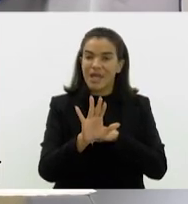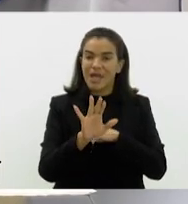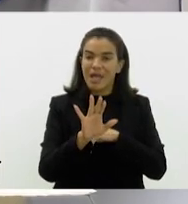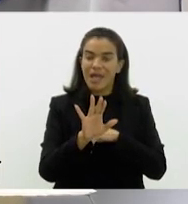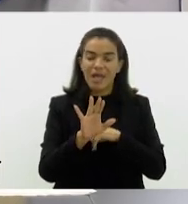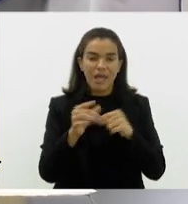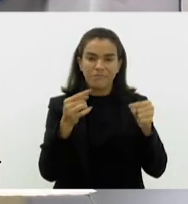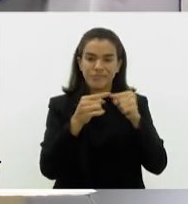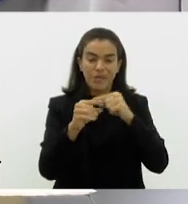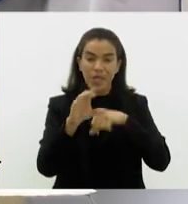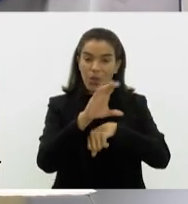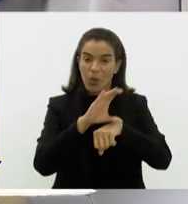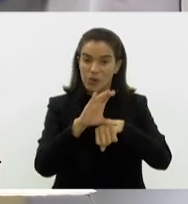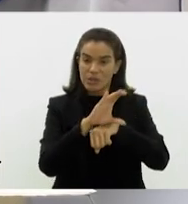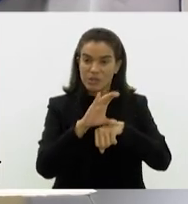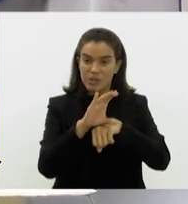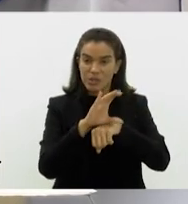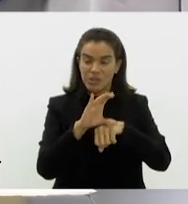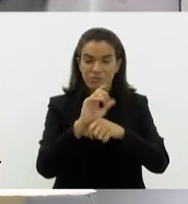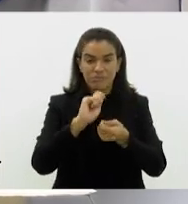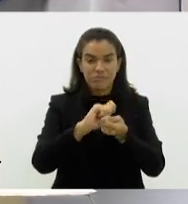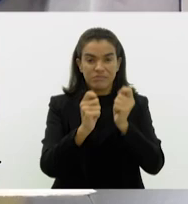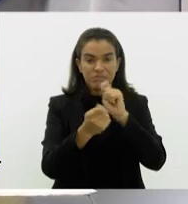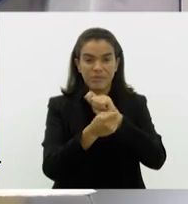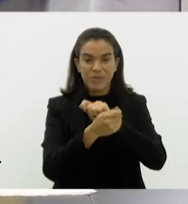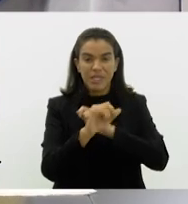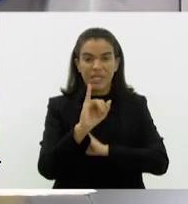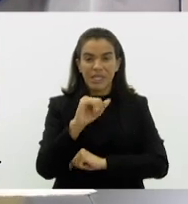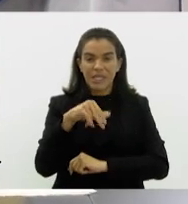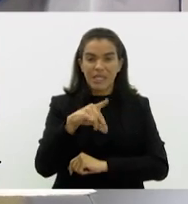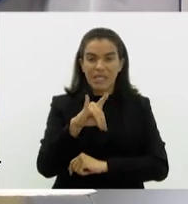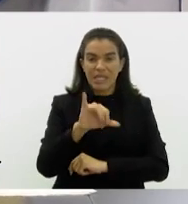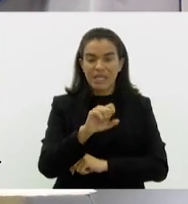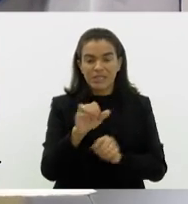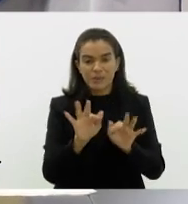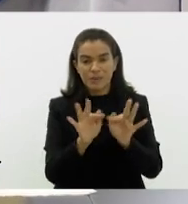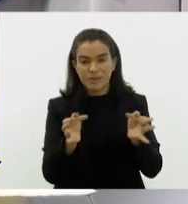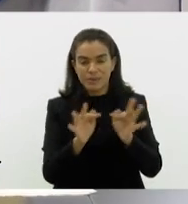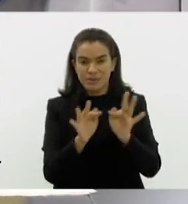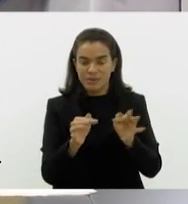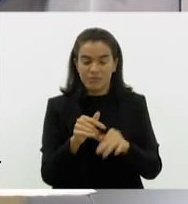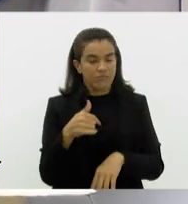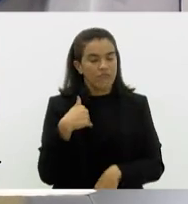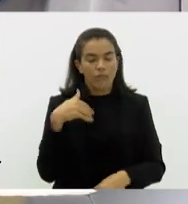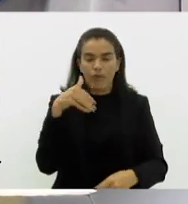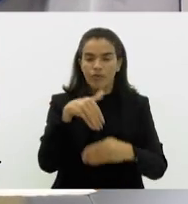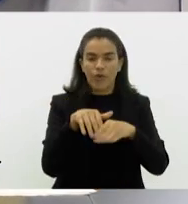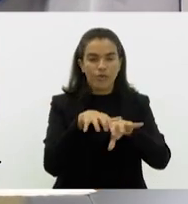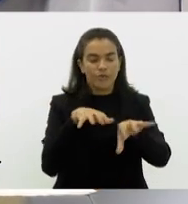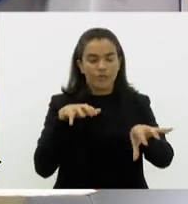pela inconstitucionalidade, transformando em indicação simples. Voto divergente, senhor